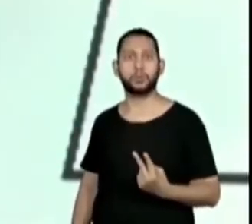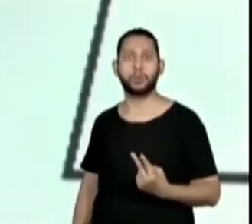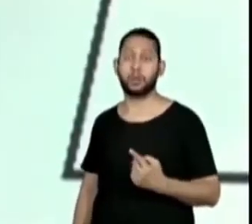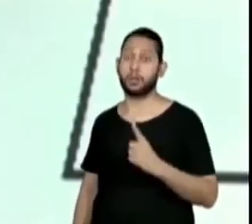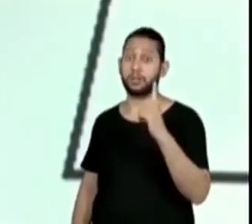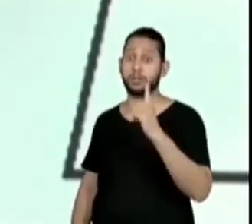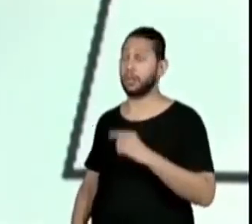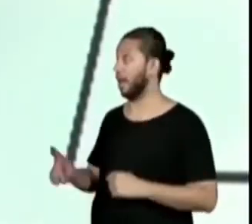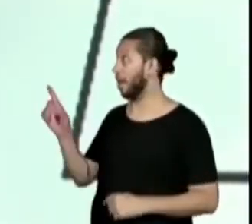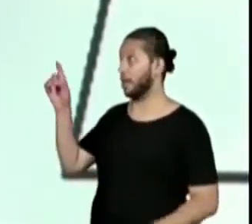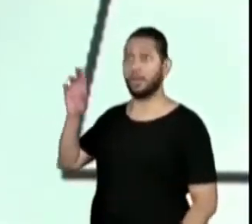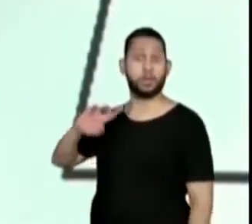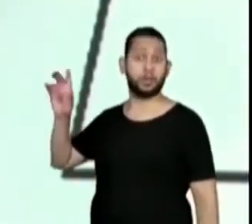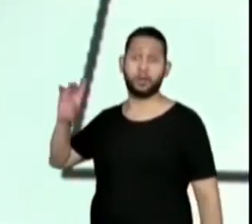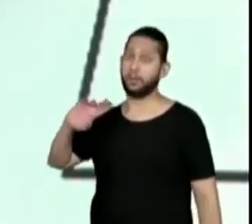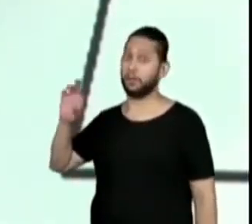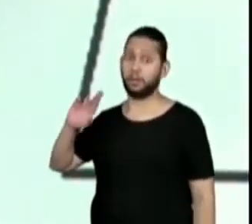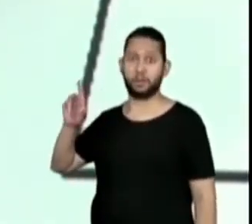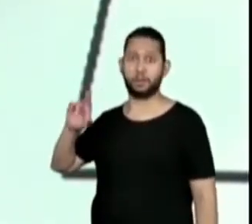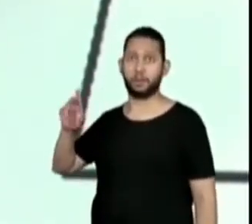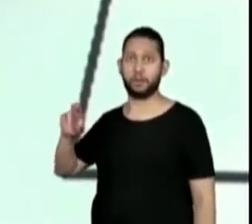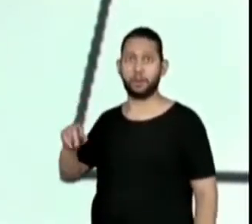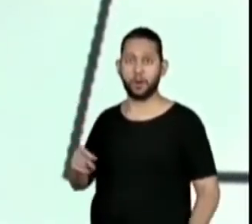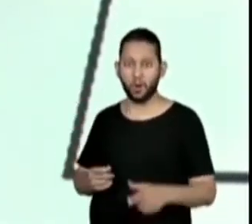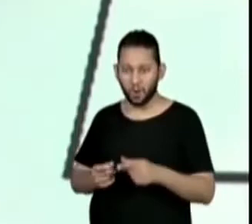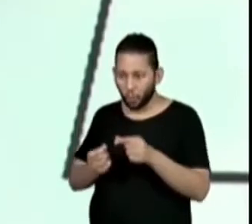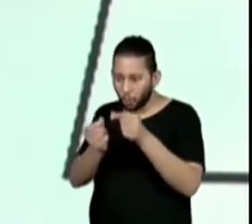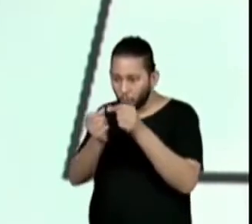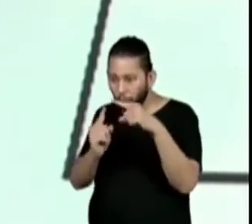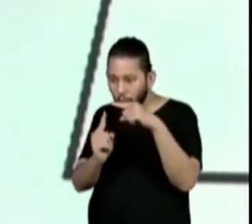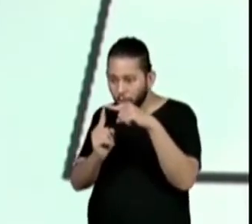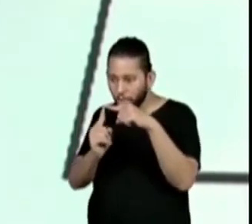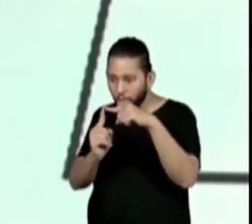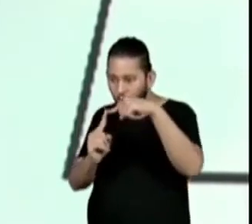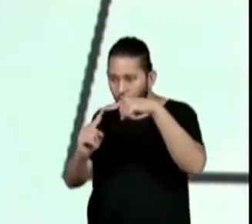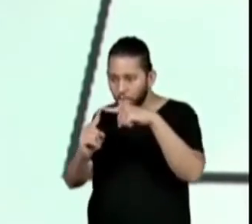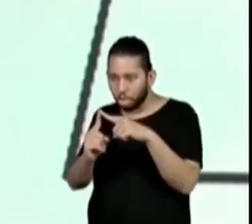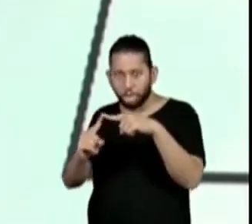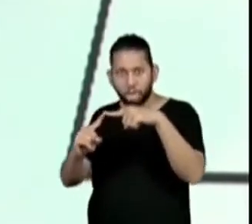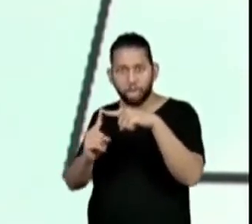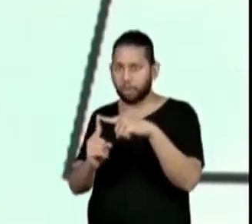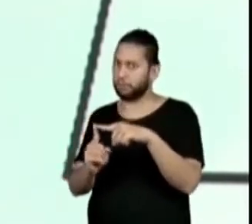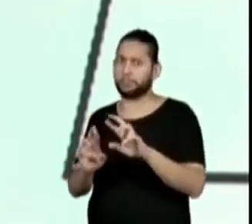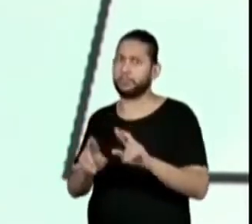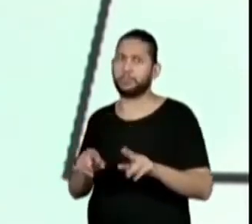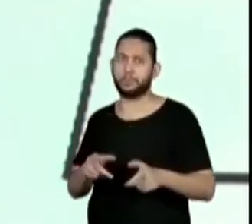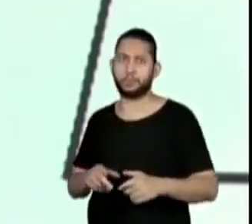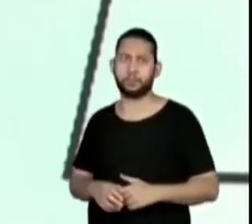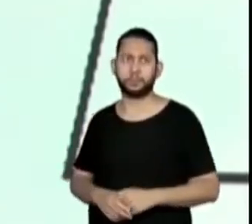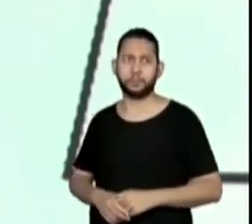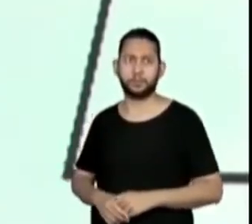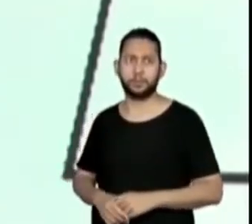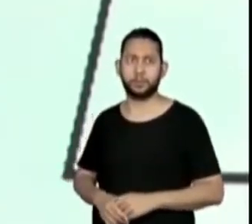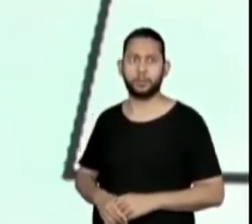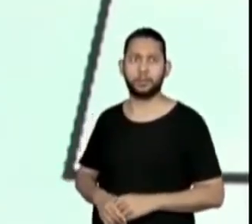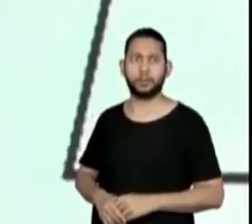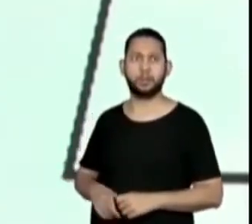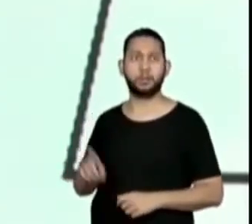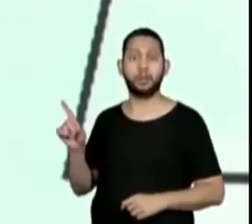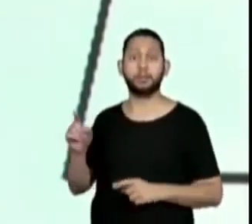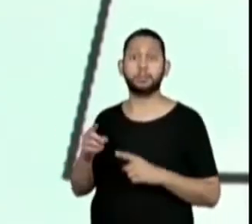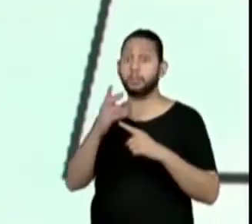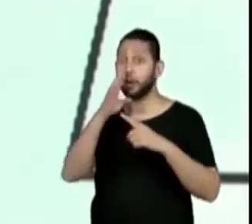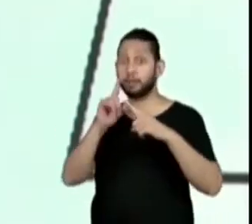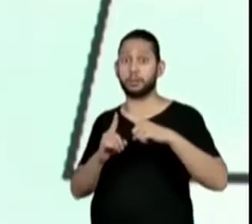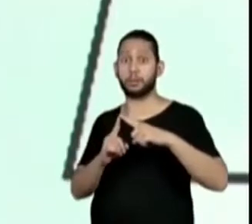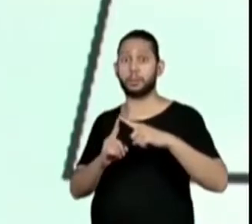Aqui em cima, turma, não é um ângulo reto, tá vendo, ó? Tá inclinado para baixo. E esse outro aqui, ó,